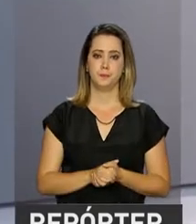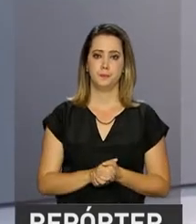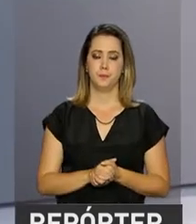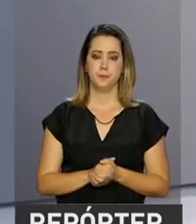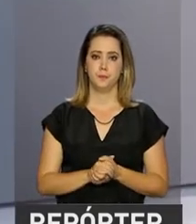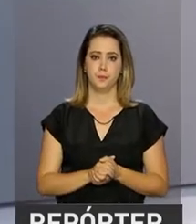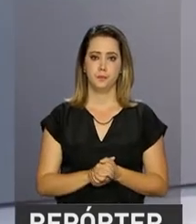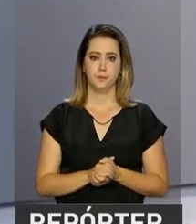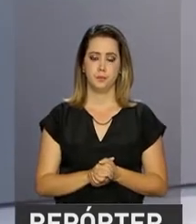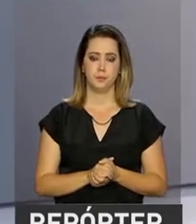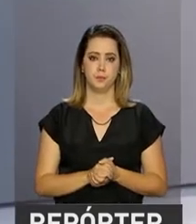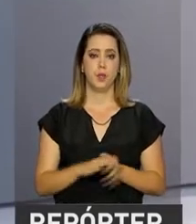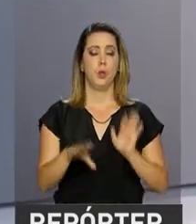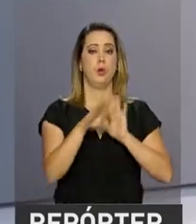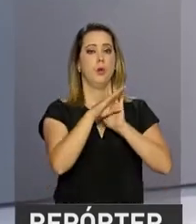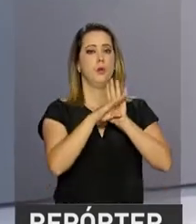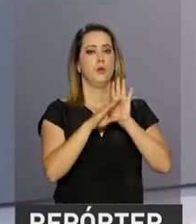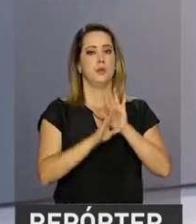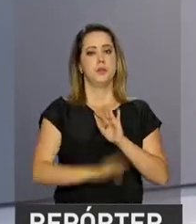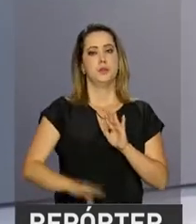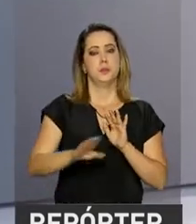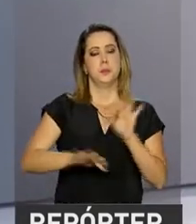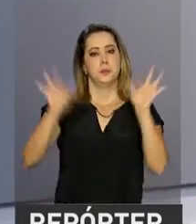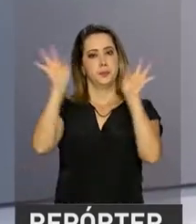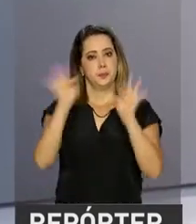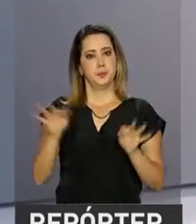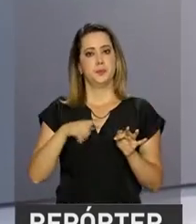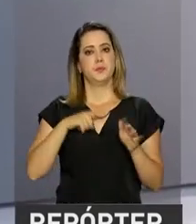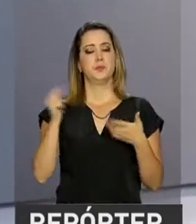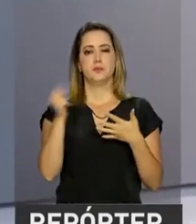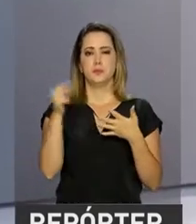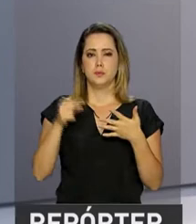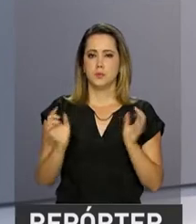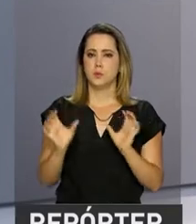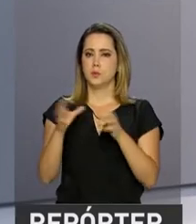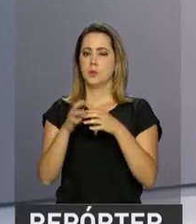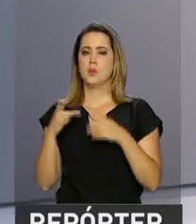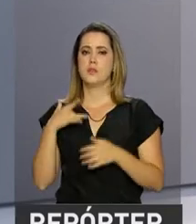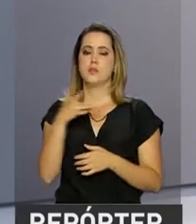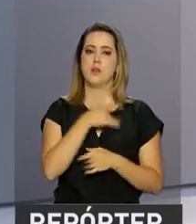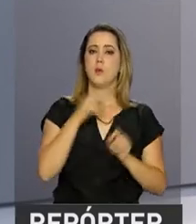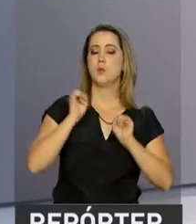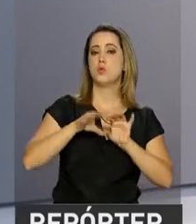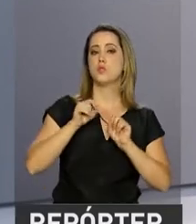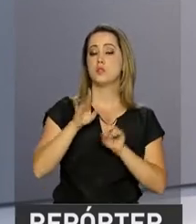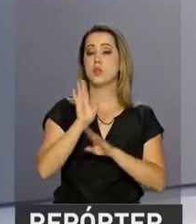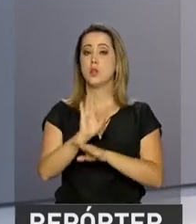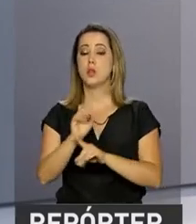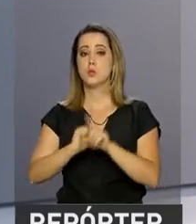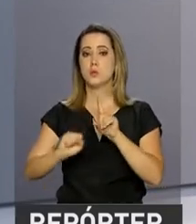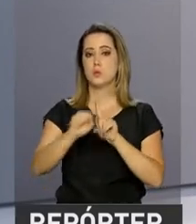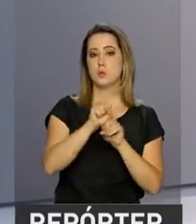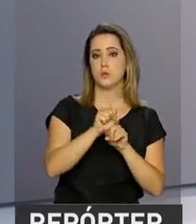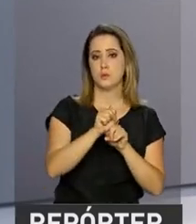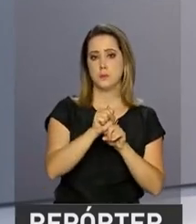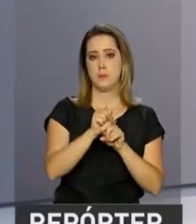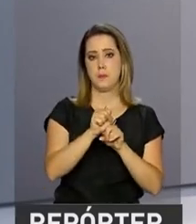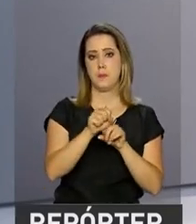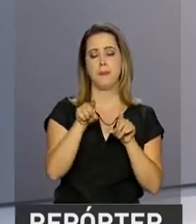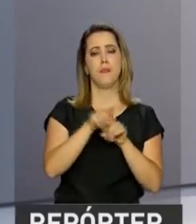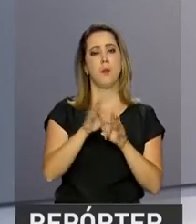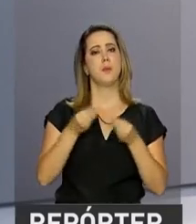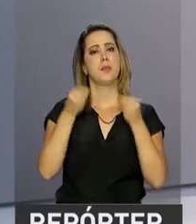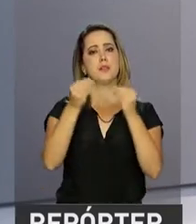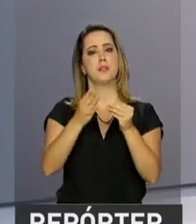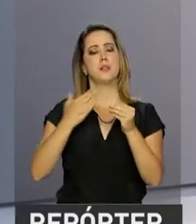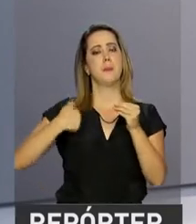programa criança feliz tem ações em diversas áreas como saúde educação e assistência social para garantir